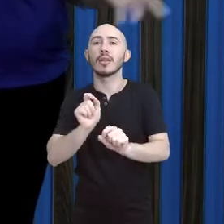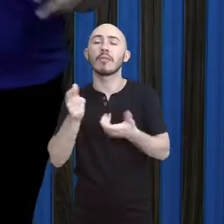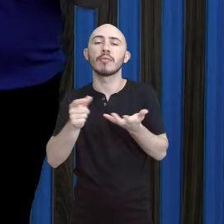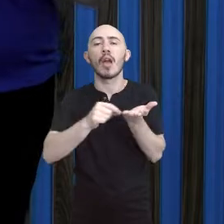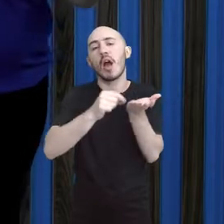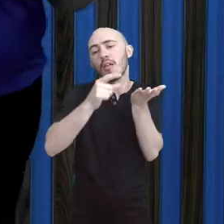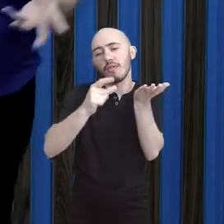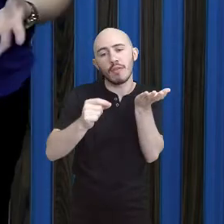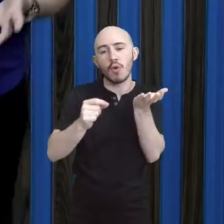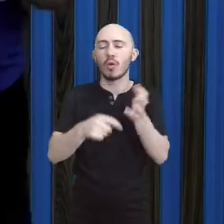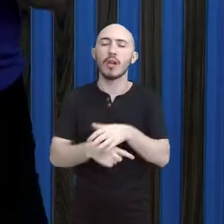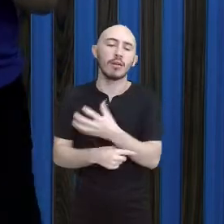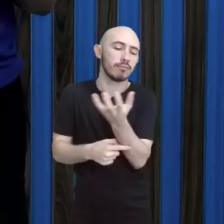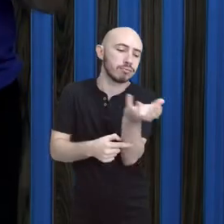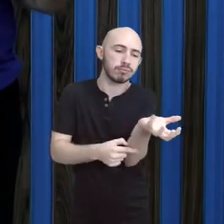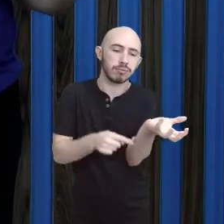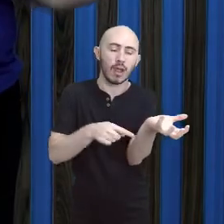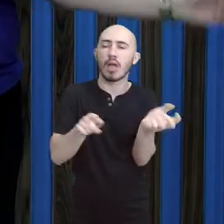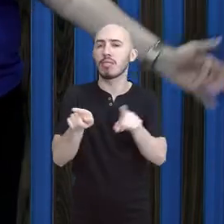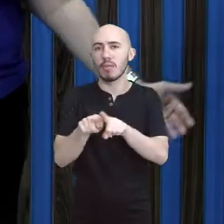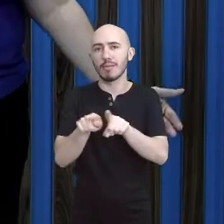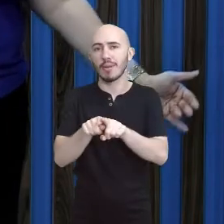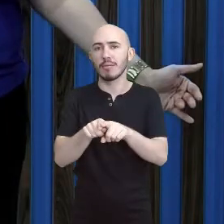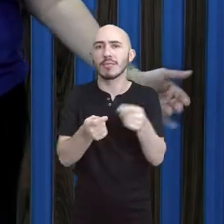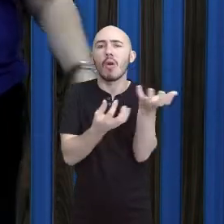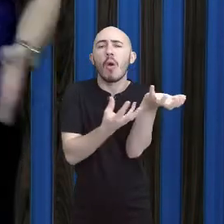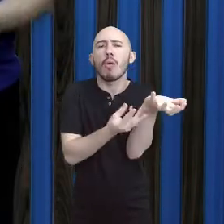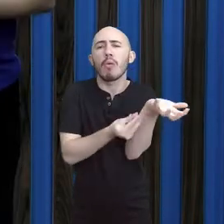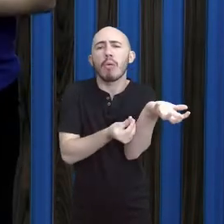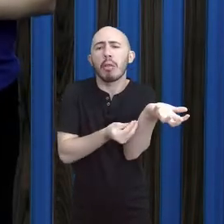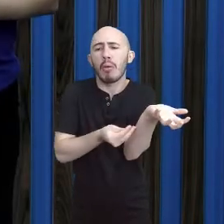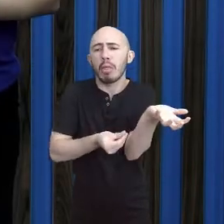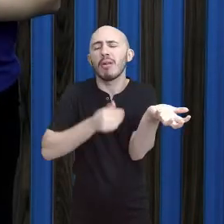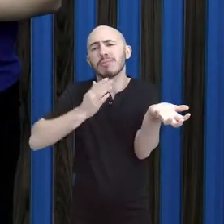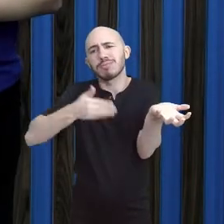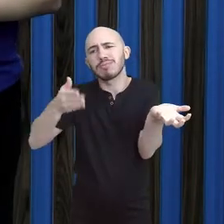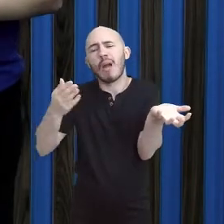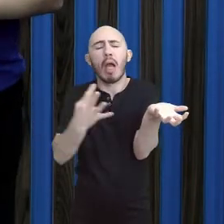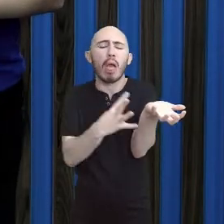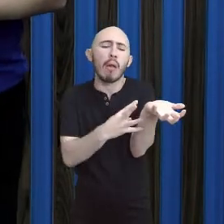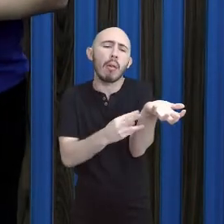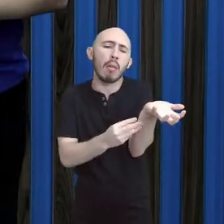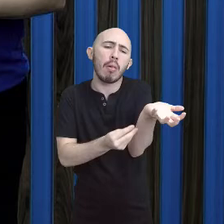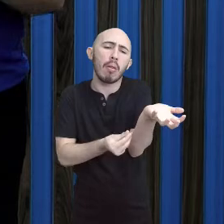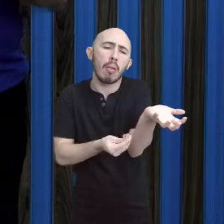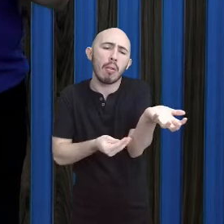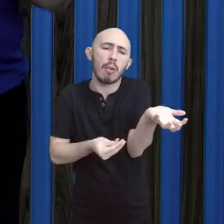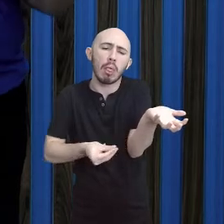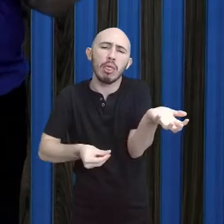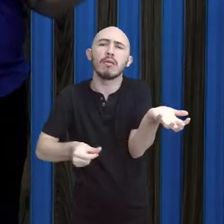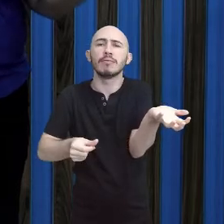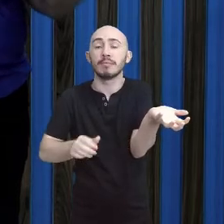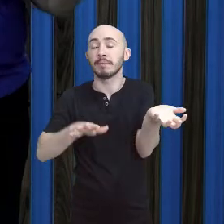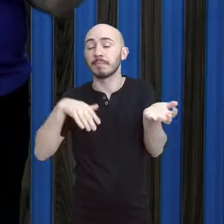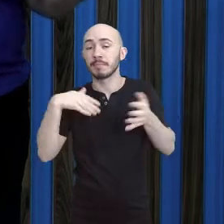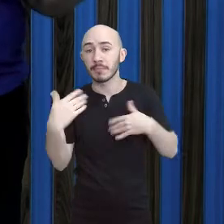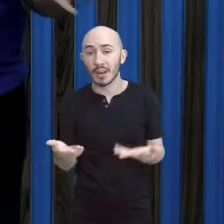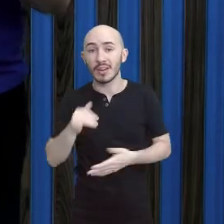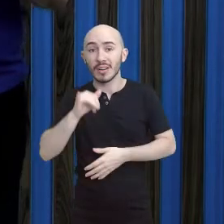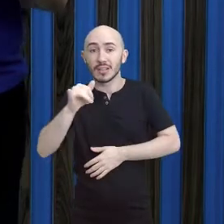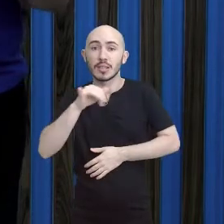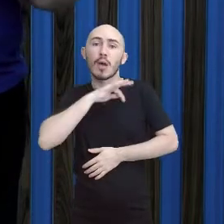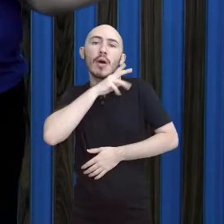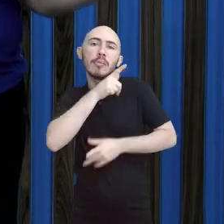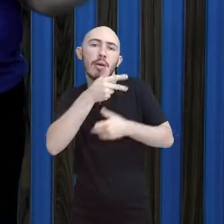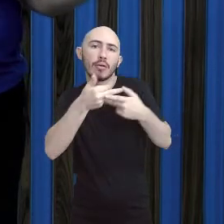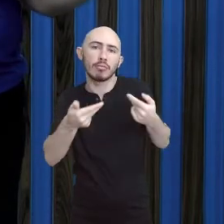um galho ou ela inteira, ela vai se decompor. Nessa hora que uma planta ou um animal morre e